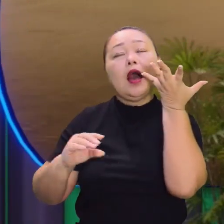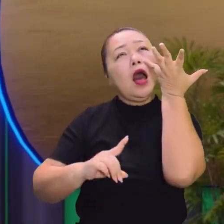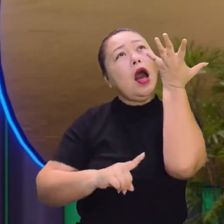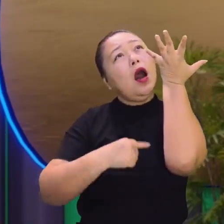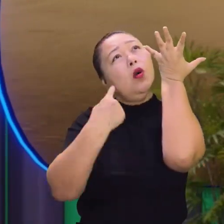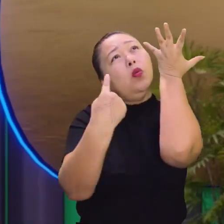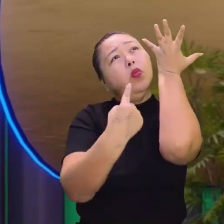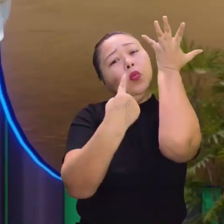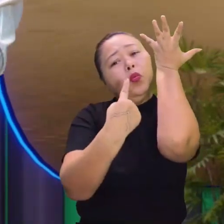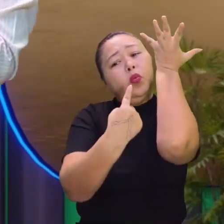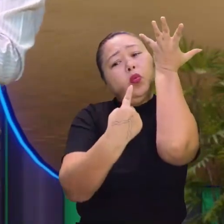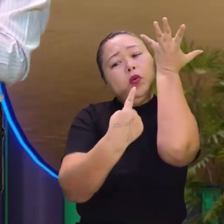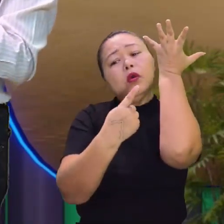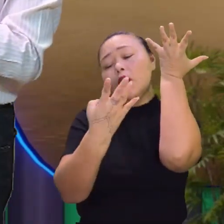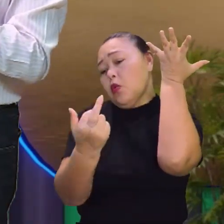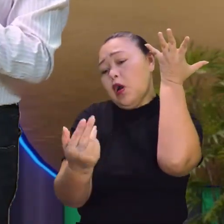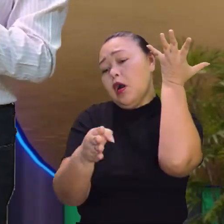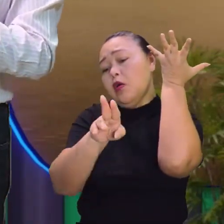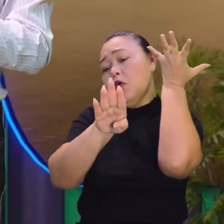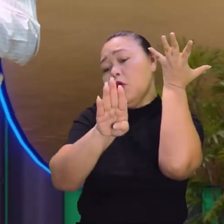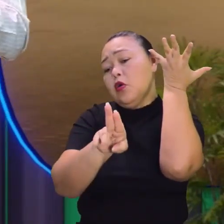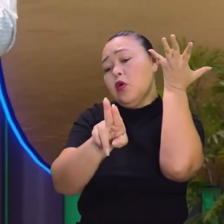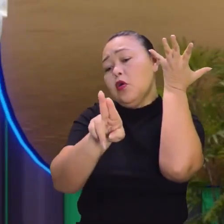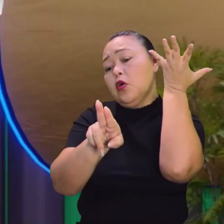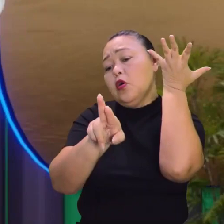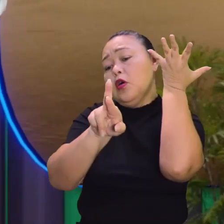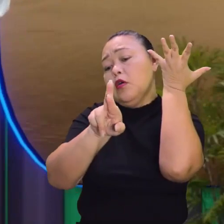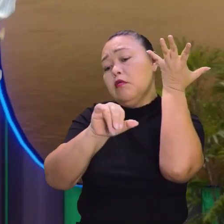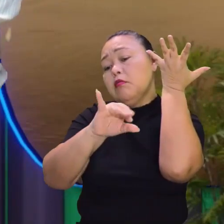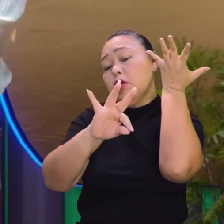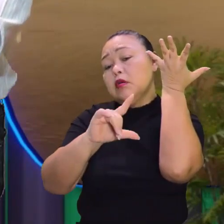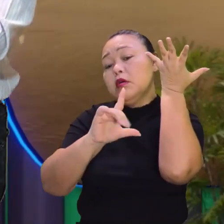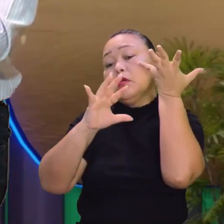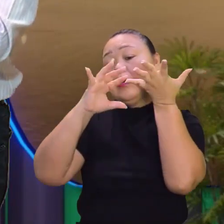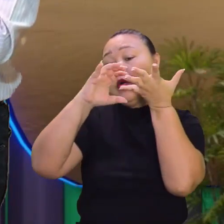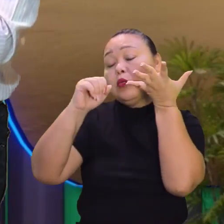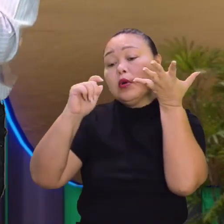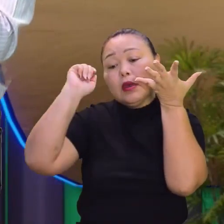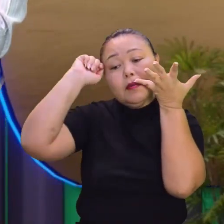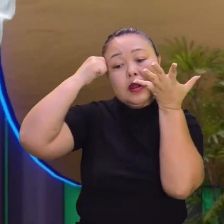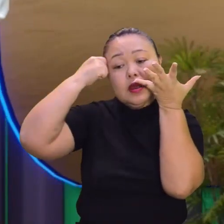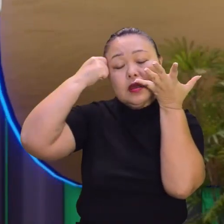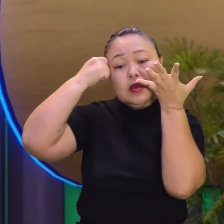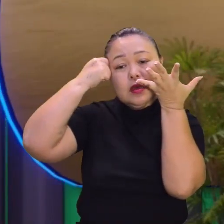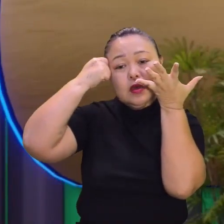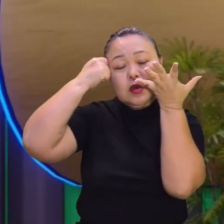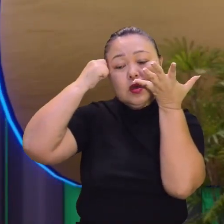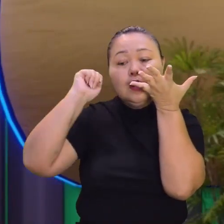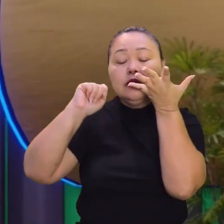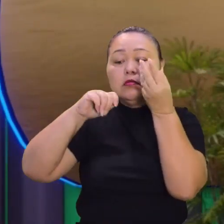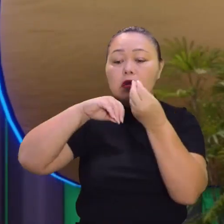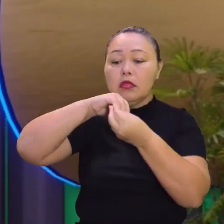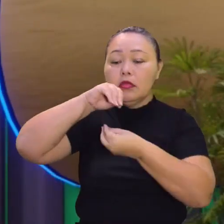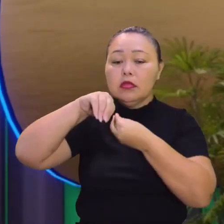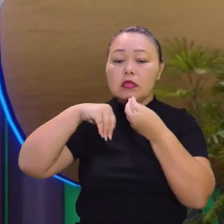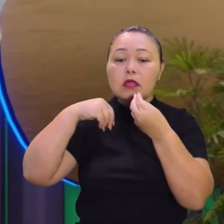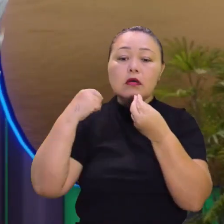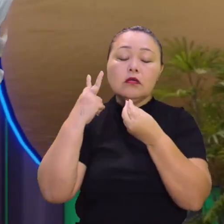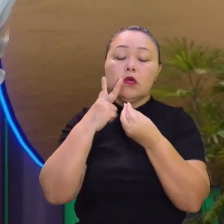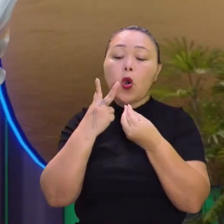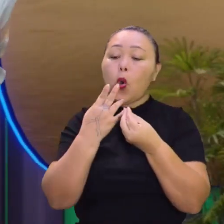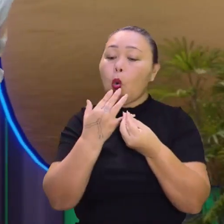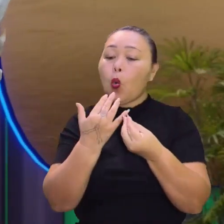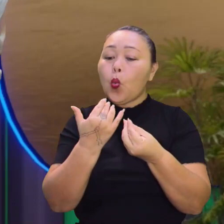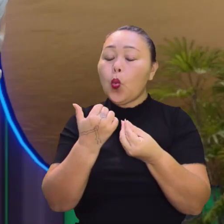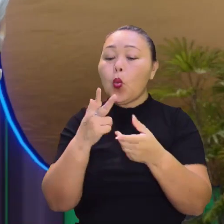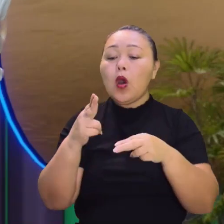alta, igual um buritizeiro, tá? Só que os frutos são pretos. E quando faz o vinho, ele fica cor